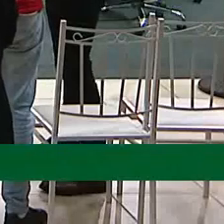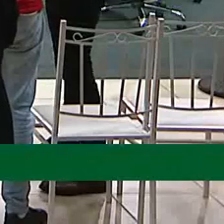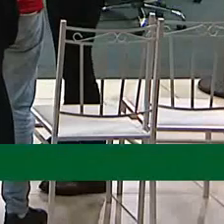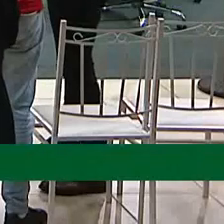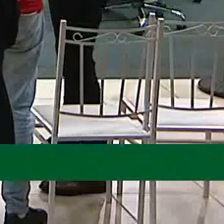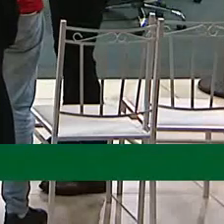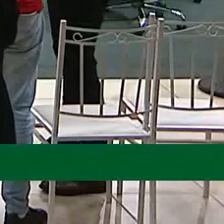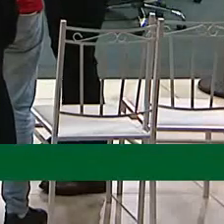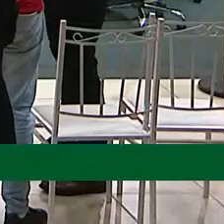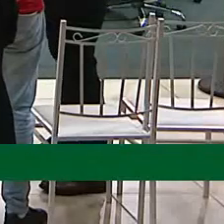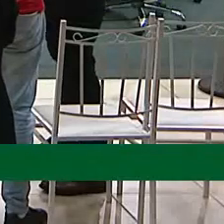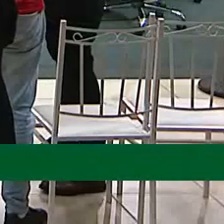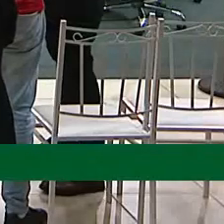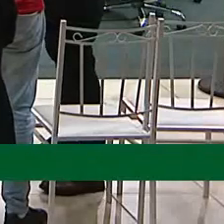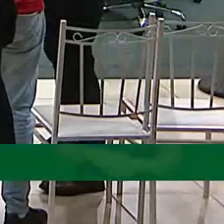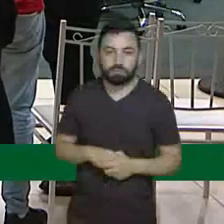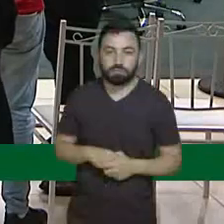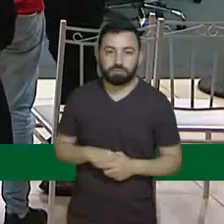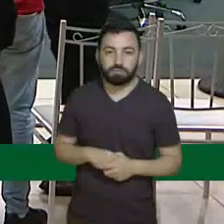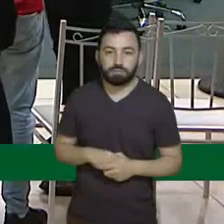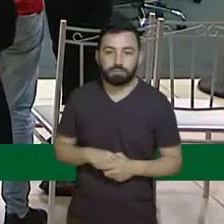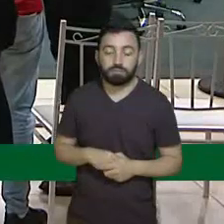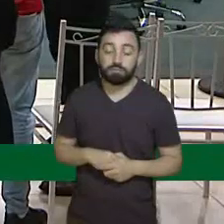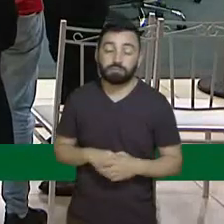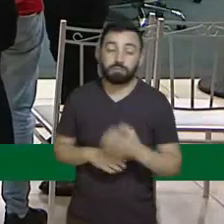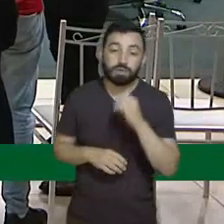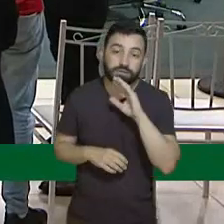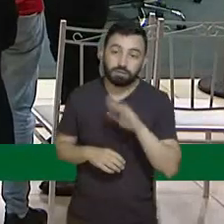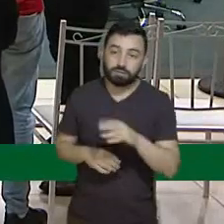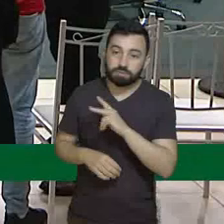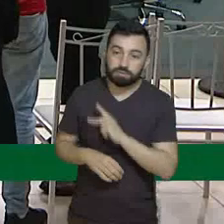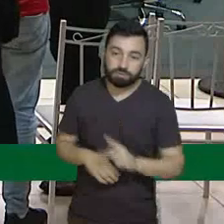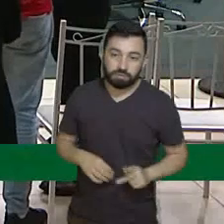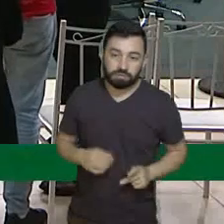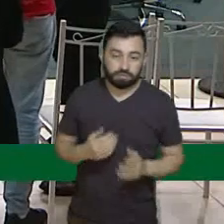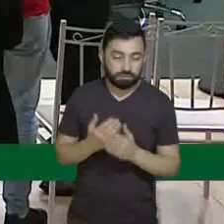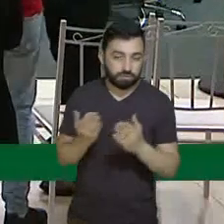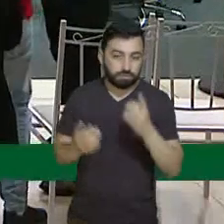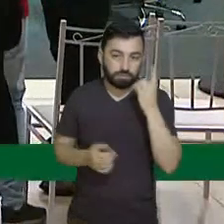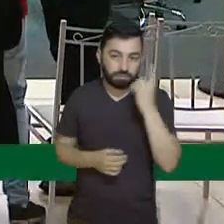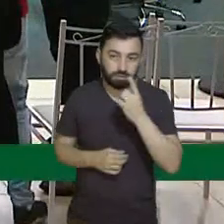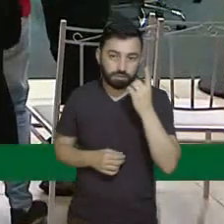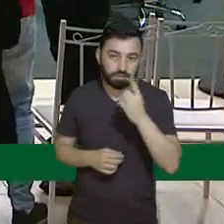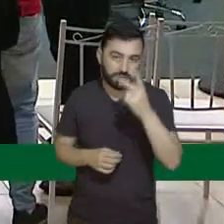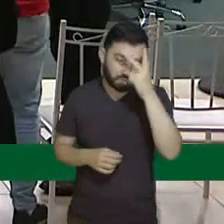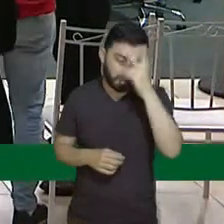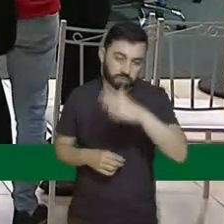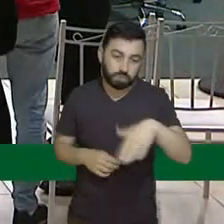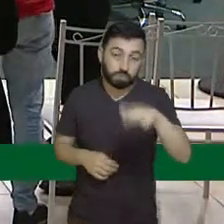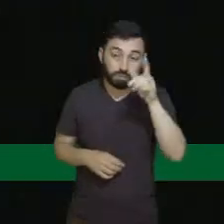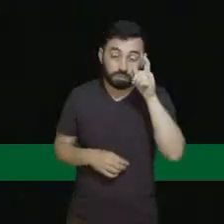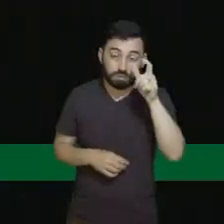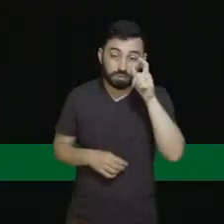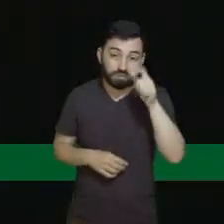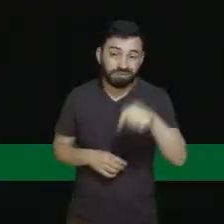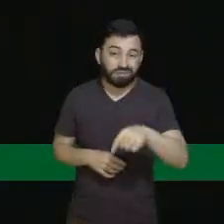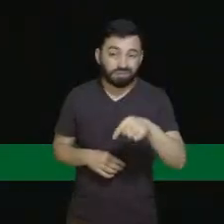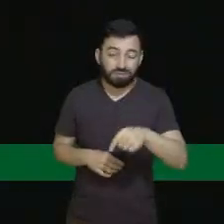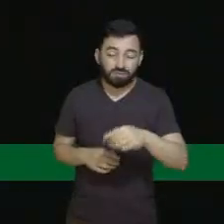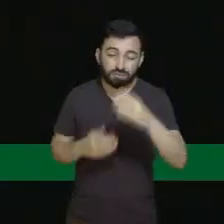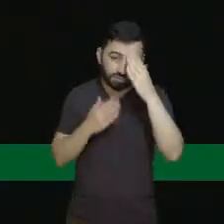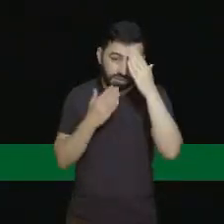Boa tarde, presidente, demais deputados, pessoas que nos acompanham aqui. Muito obrigado pela presença de todos